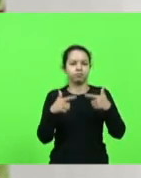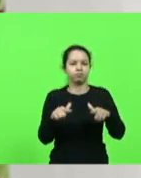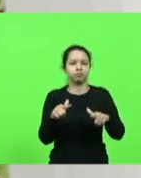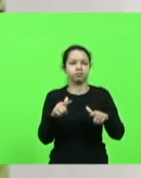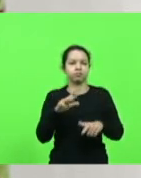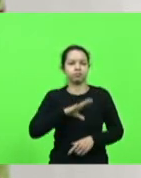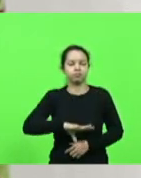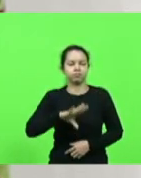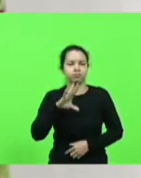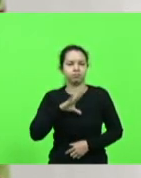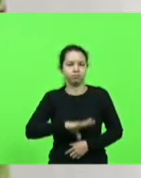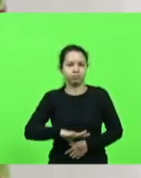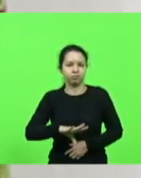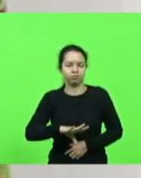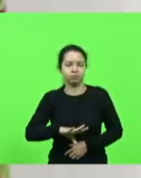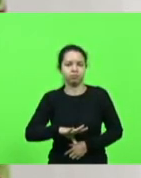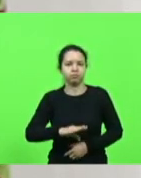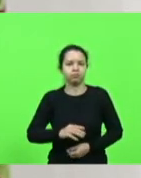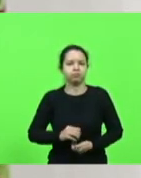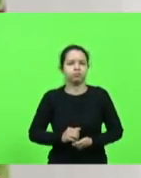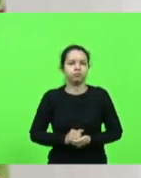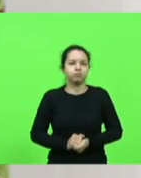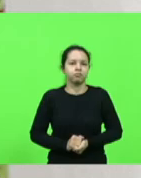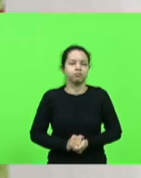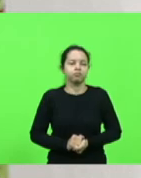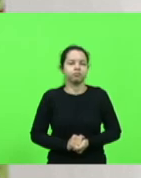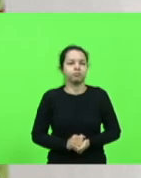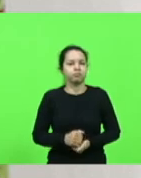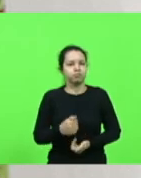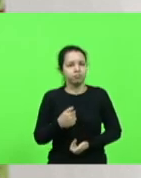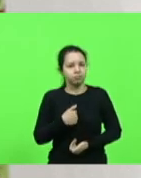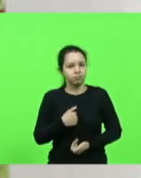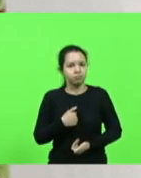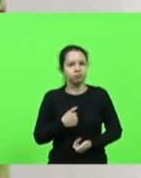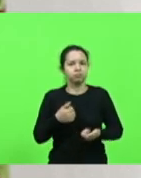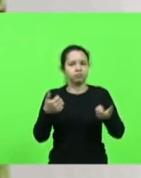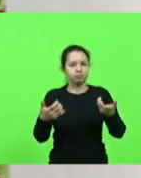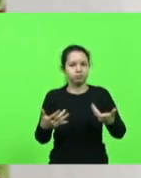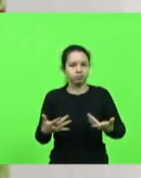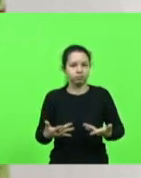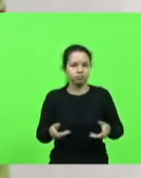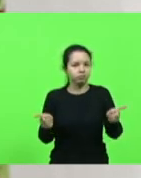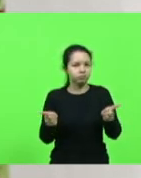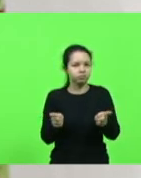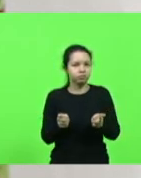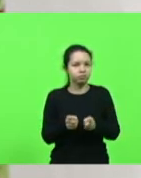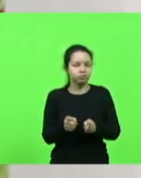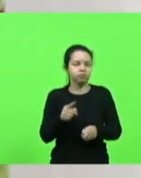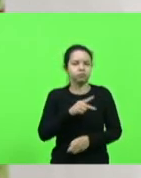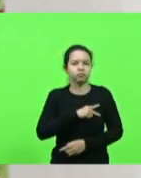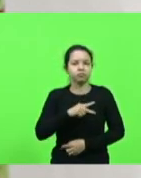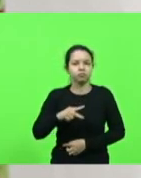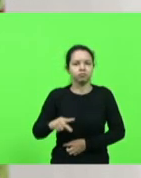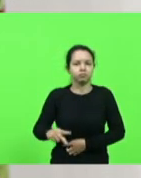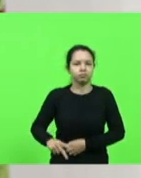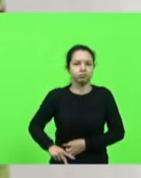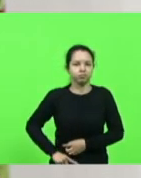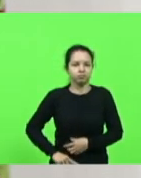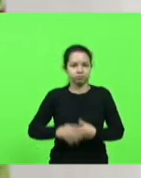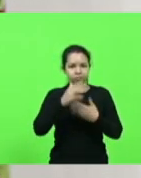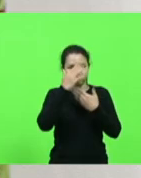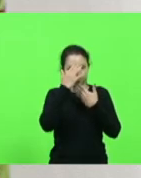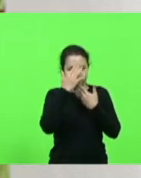Catarina. Minha saudação, senhor presidente, será muito breve para, na condição de presidente, agradecer a